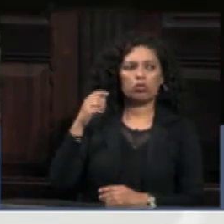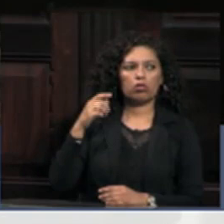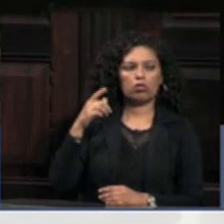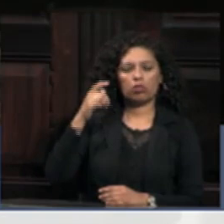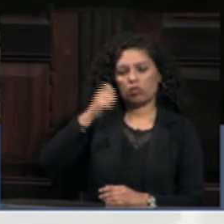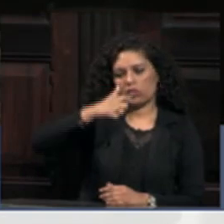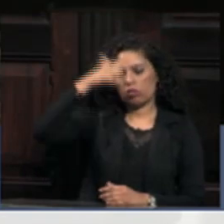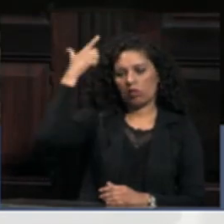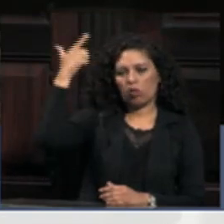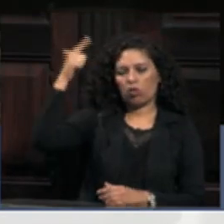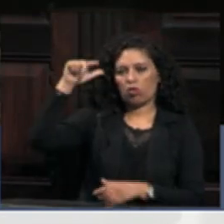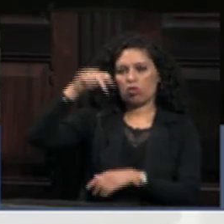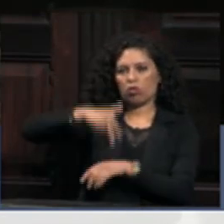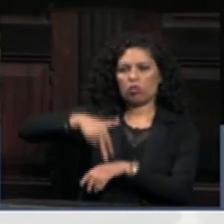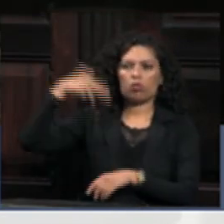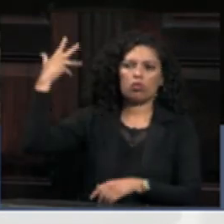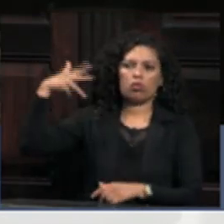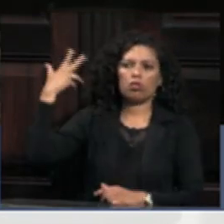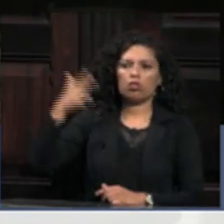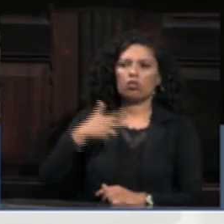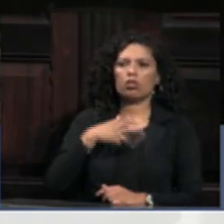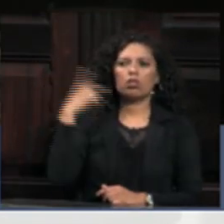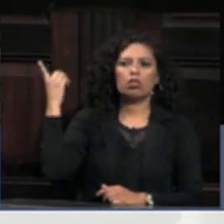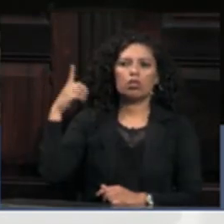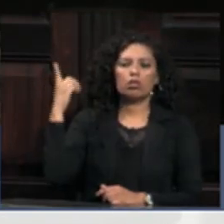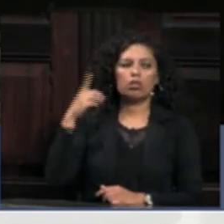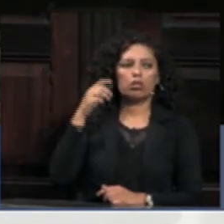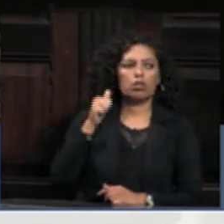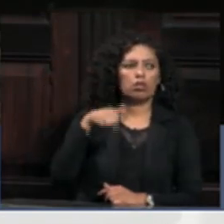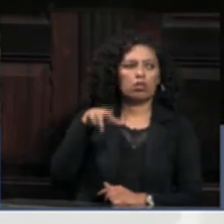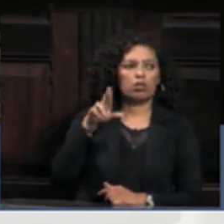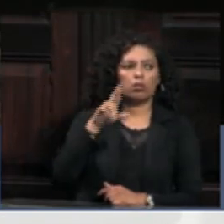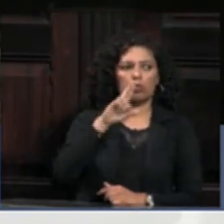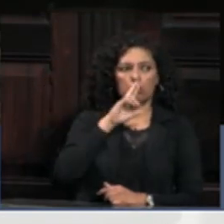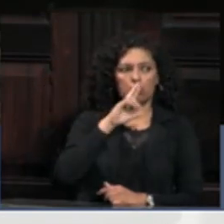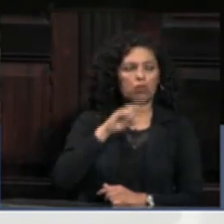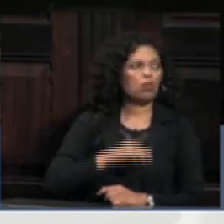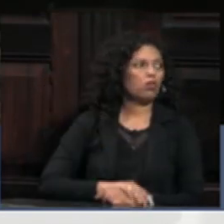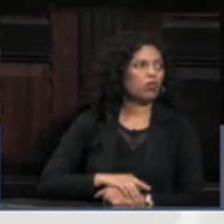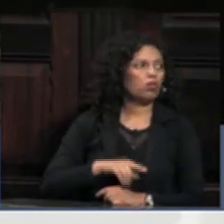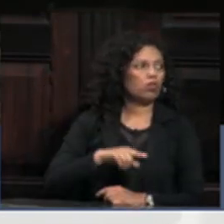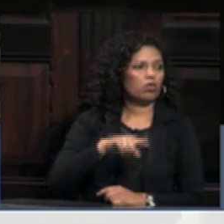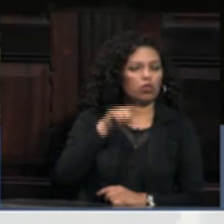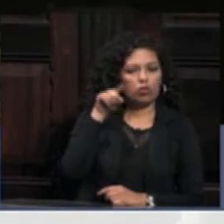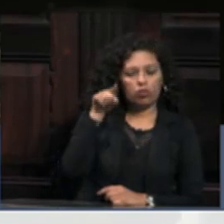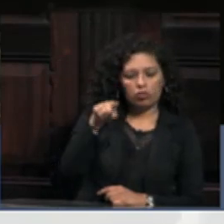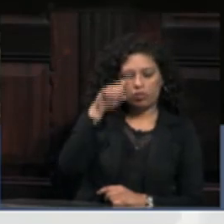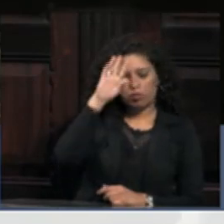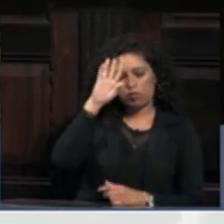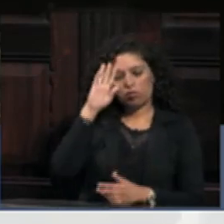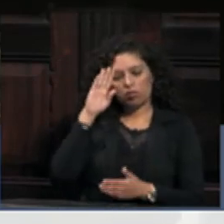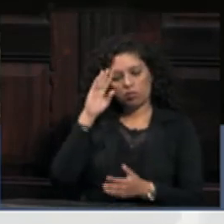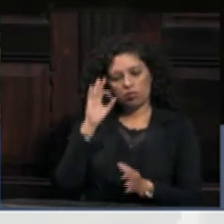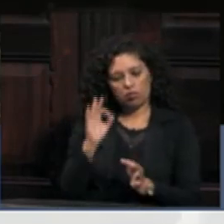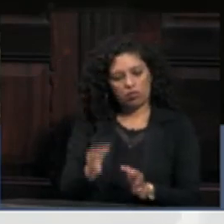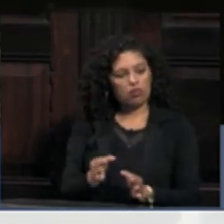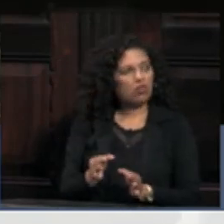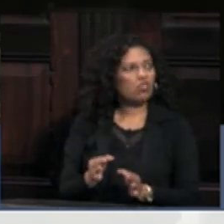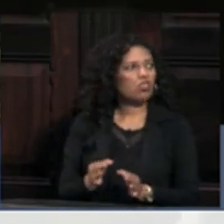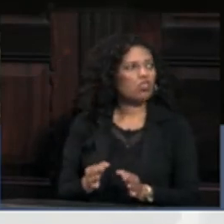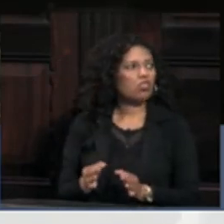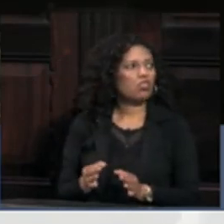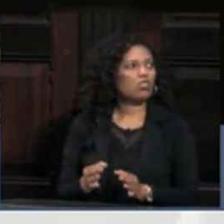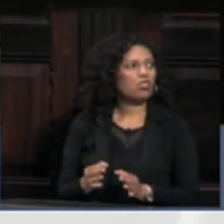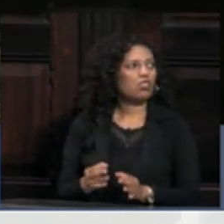inscrito, deputado Paulo Ramos. Eu tenho a certeza que a presença de vossas excelências nas